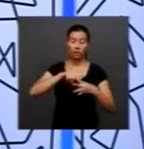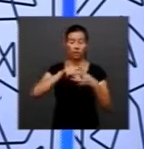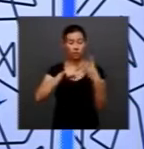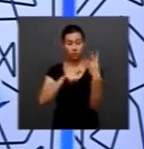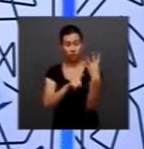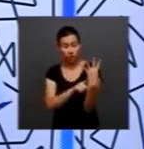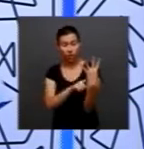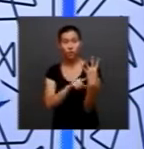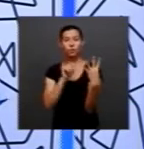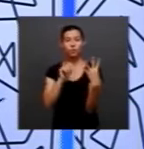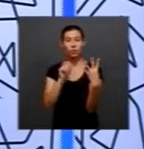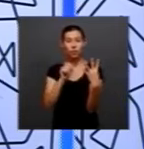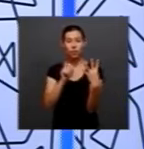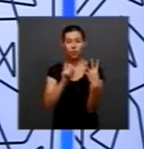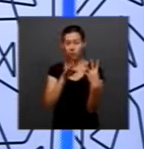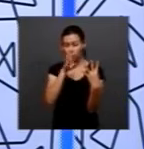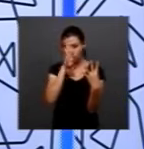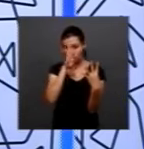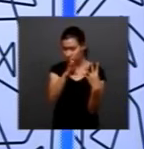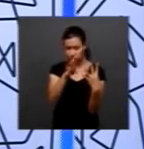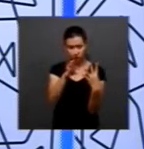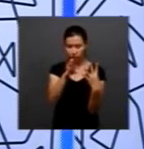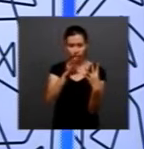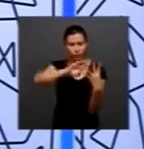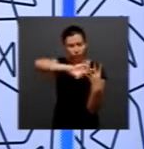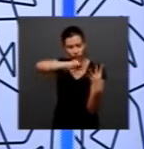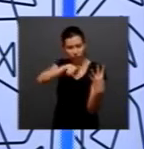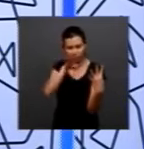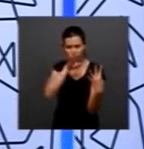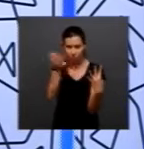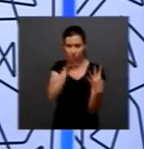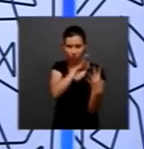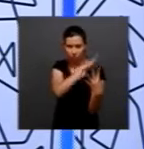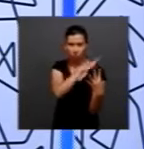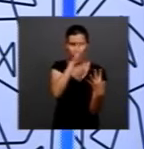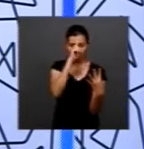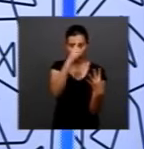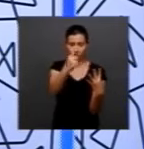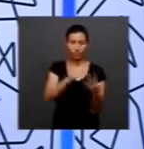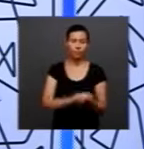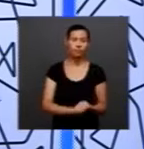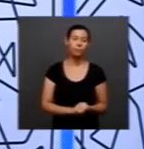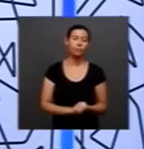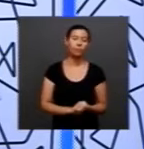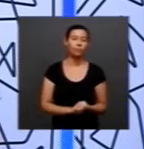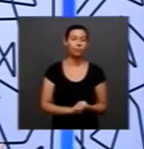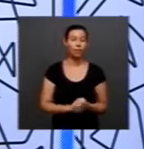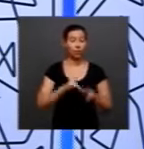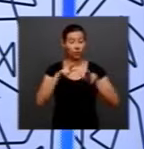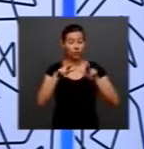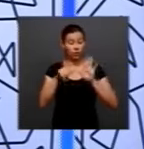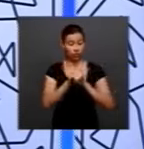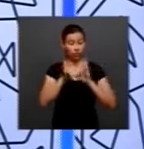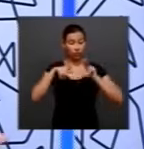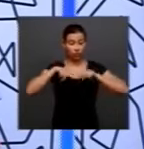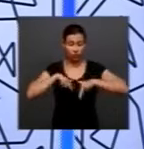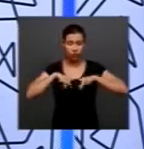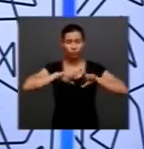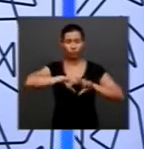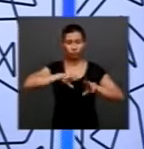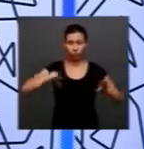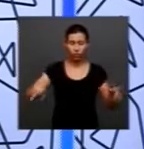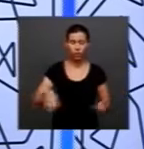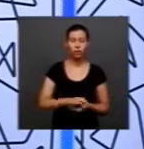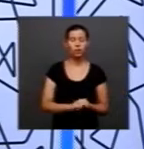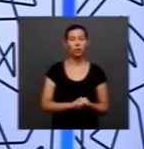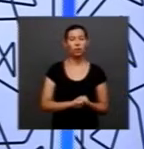além de alguns padrões e começar a entender que a identidade de gênero é muito mais ampla. Então, toda vez que a gente pensar em LGBTfobia e